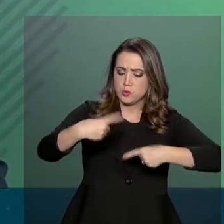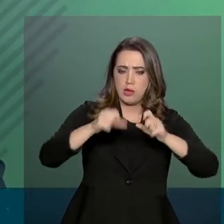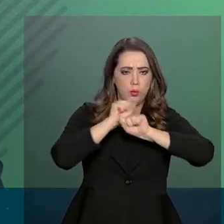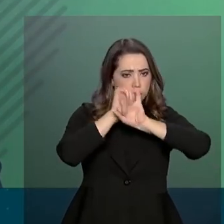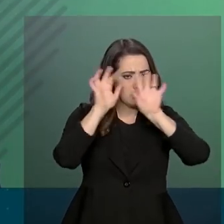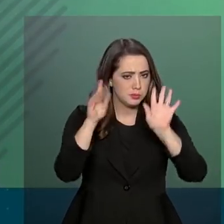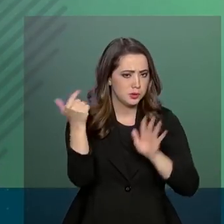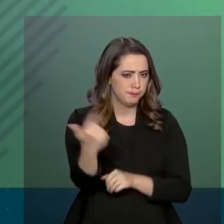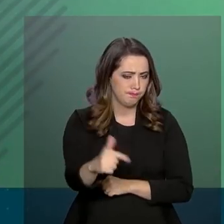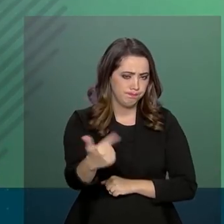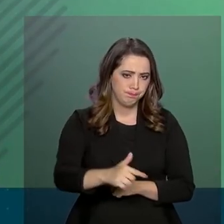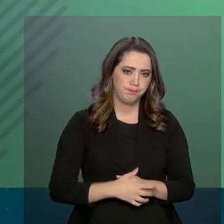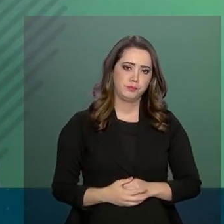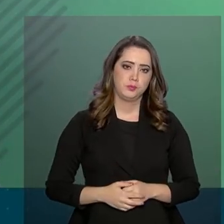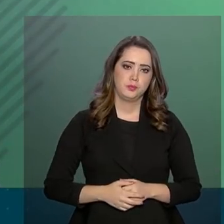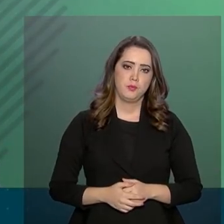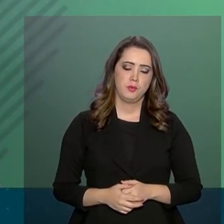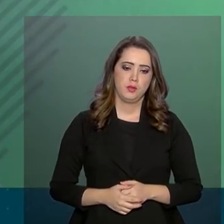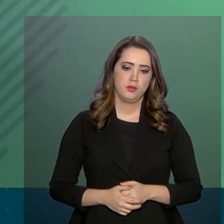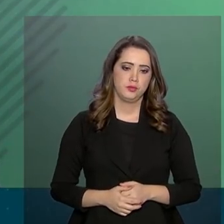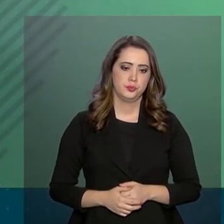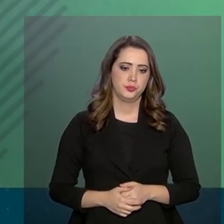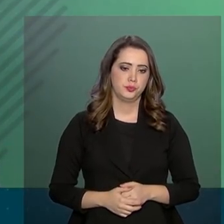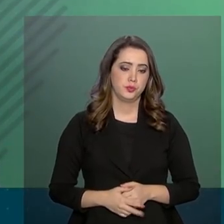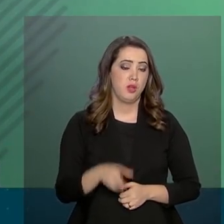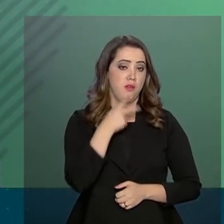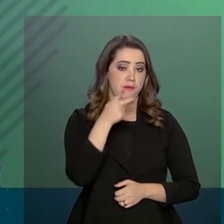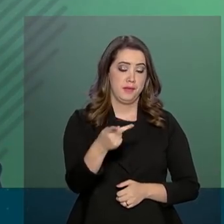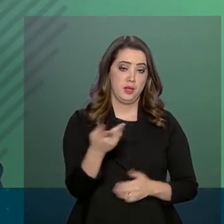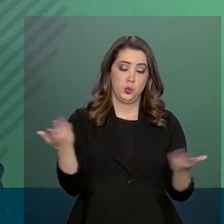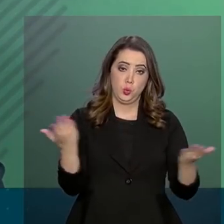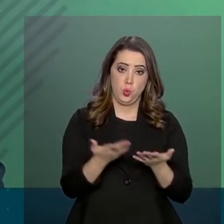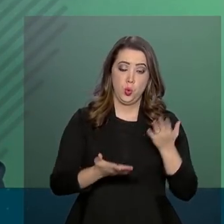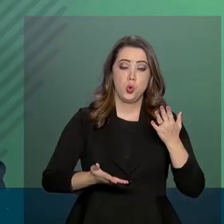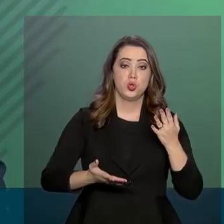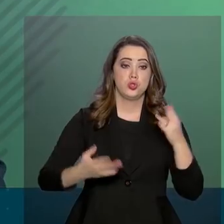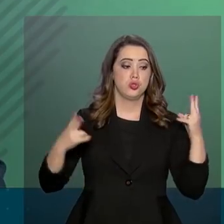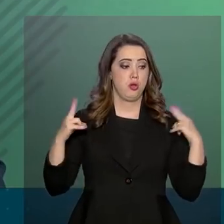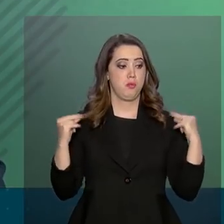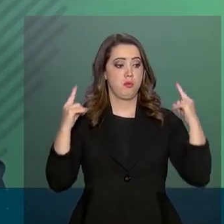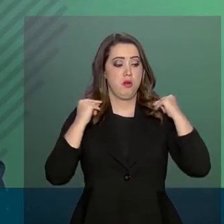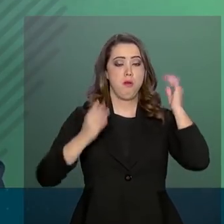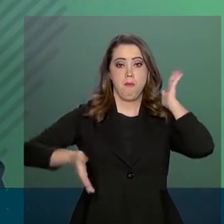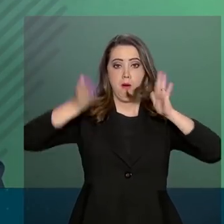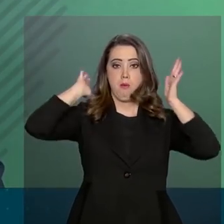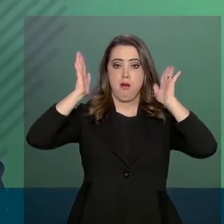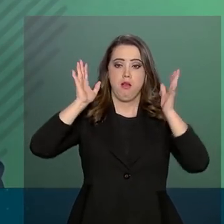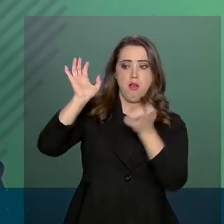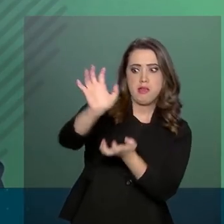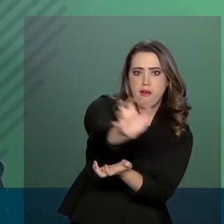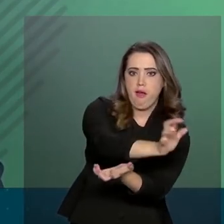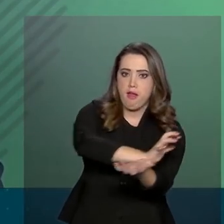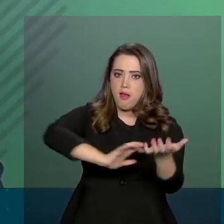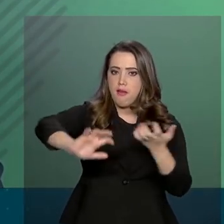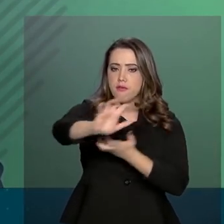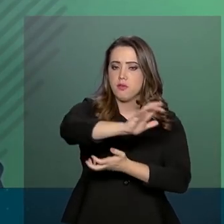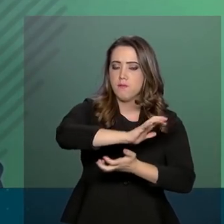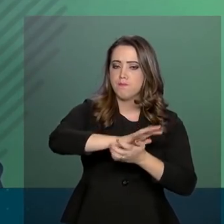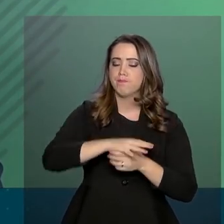com relação à greve dos caminhoneiros governo tem atuado de forma